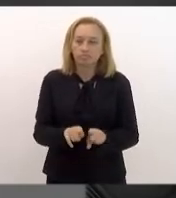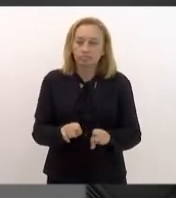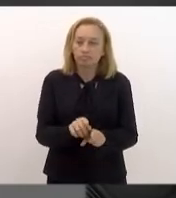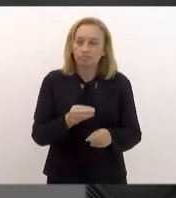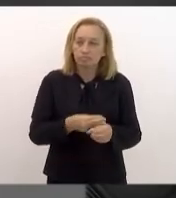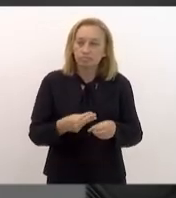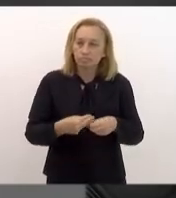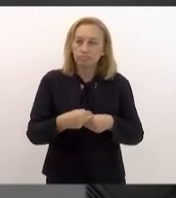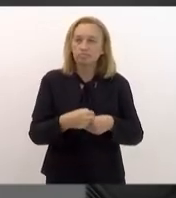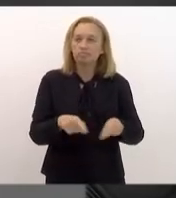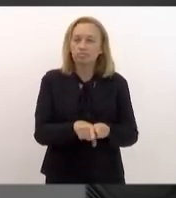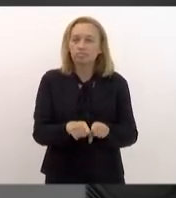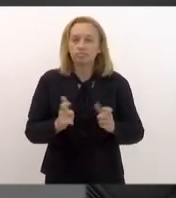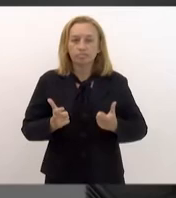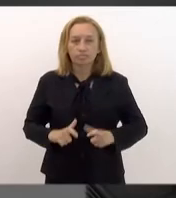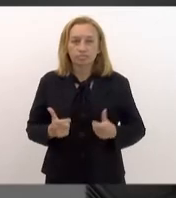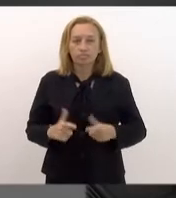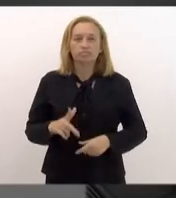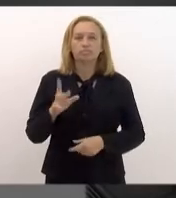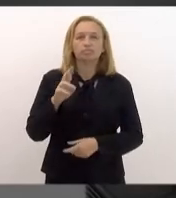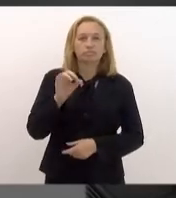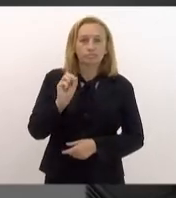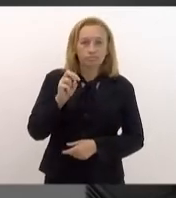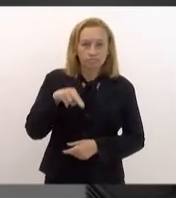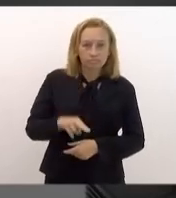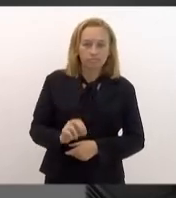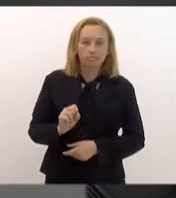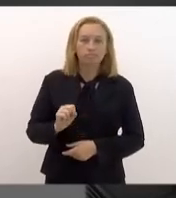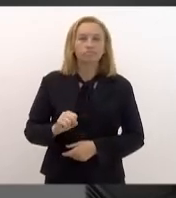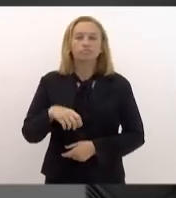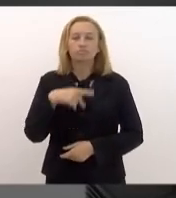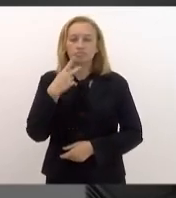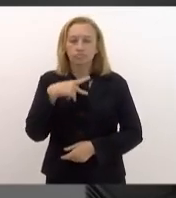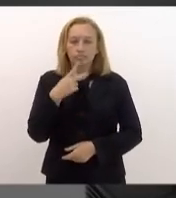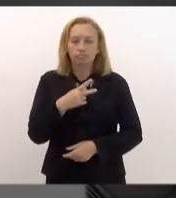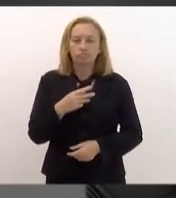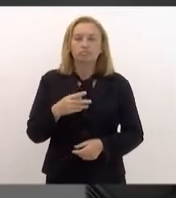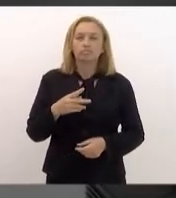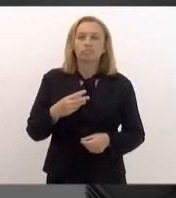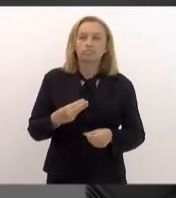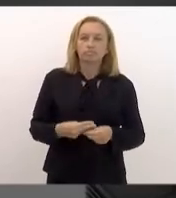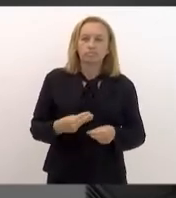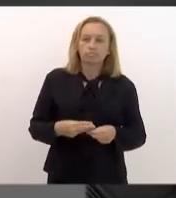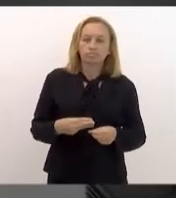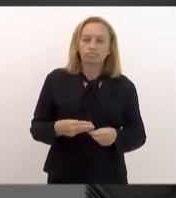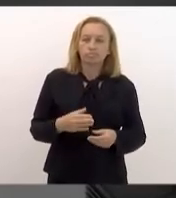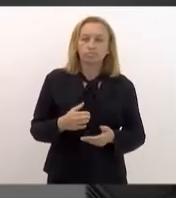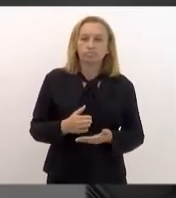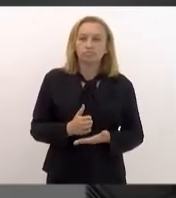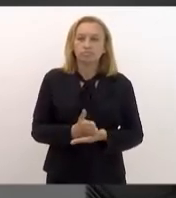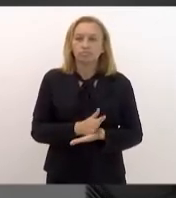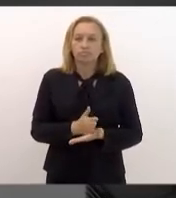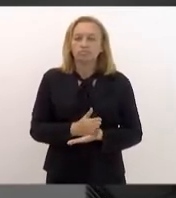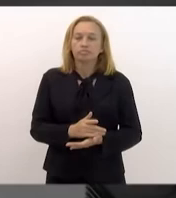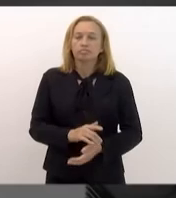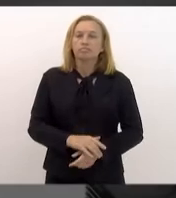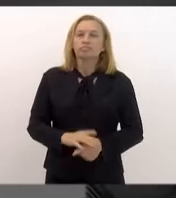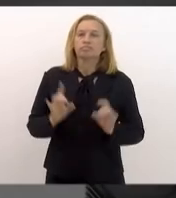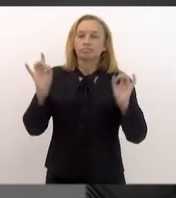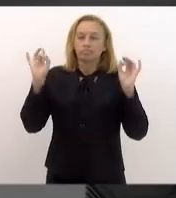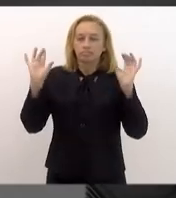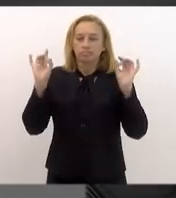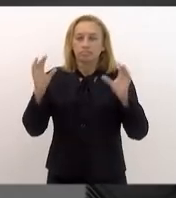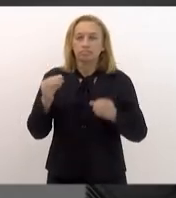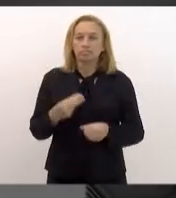também, como o Robson citou ali na questão dos municípios que são cortados. Em especial, alguns municípios que têm